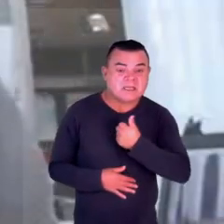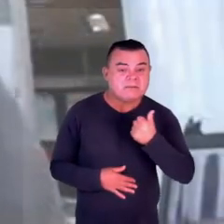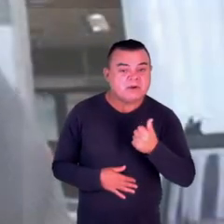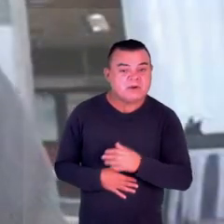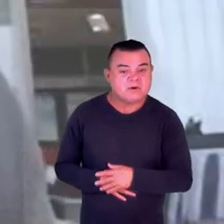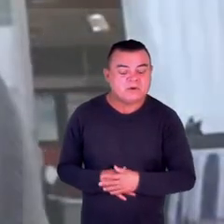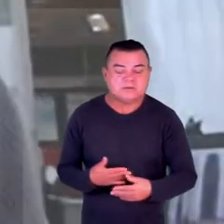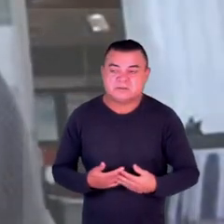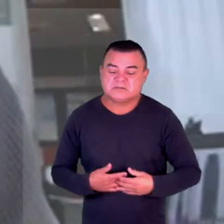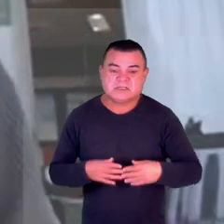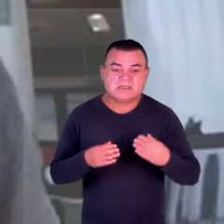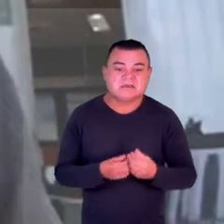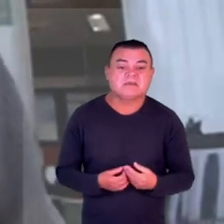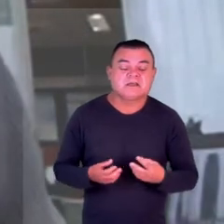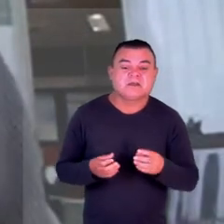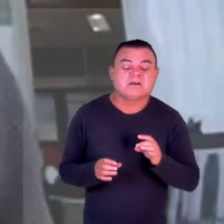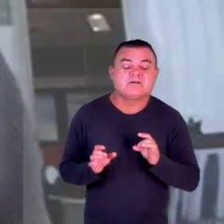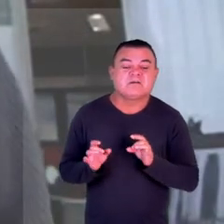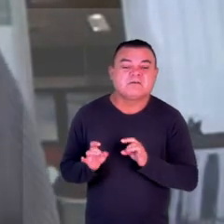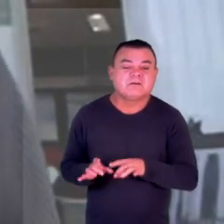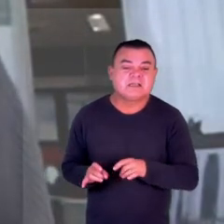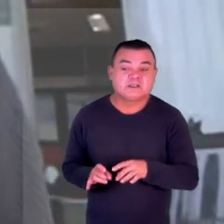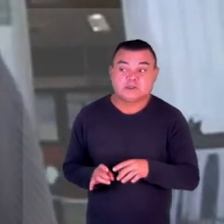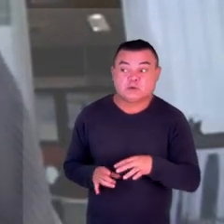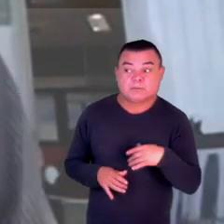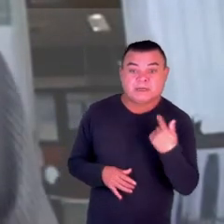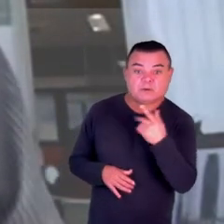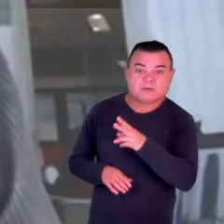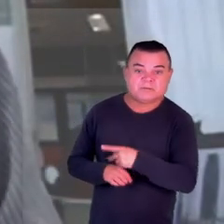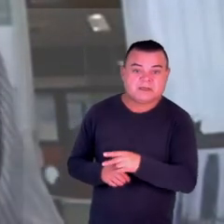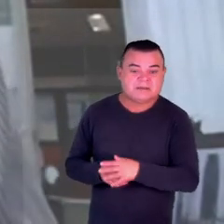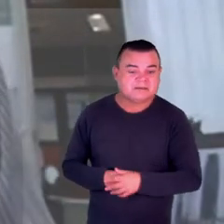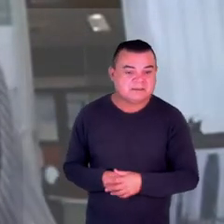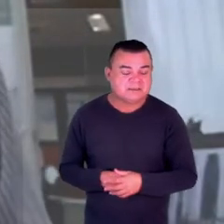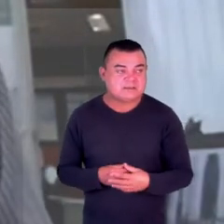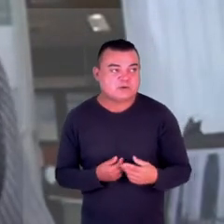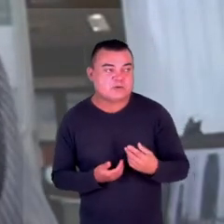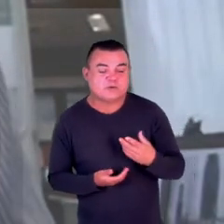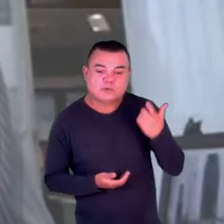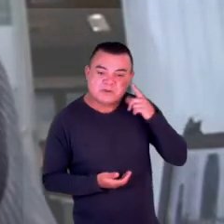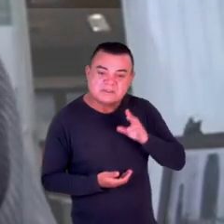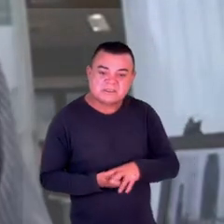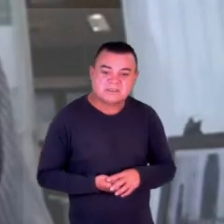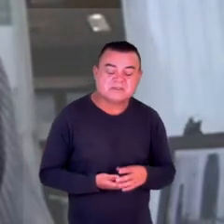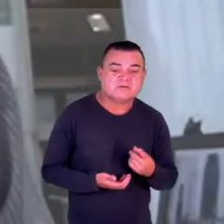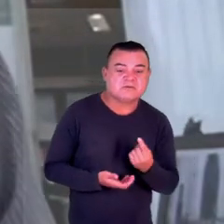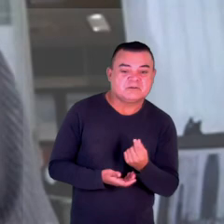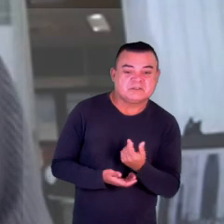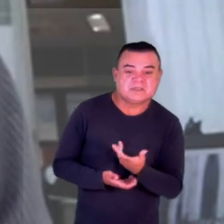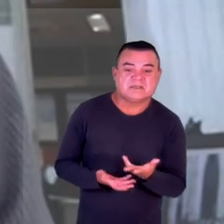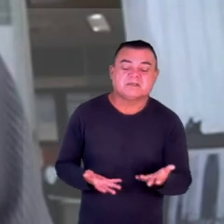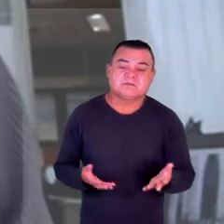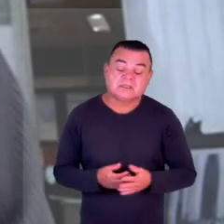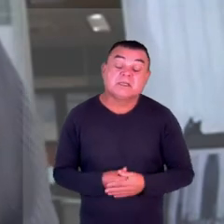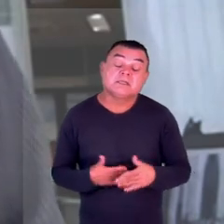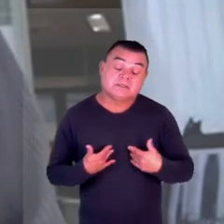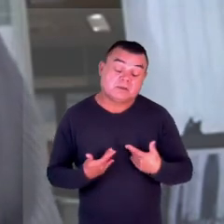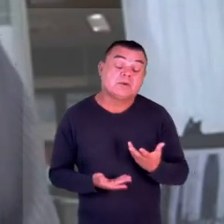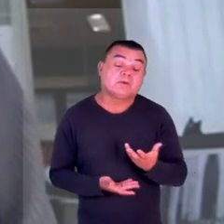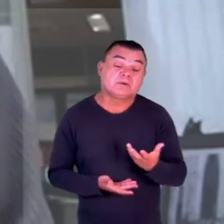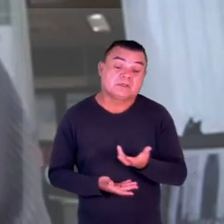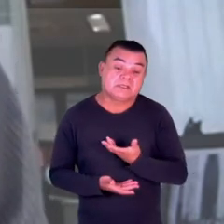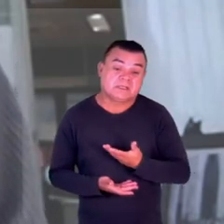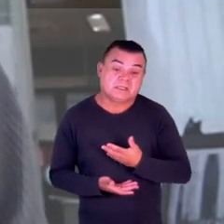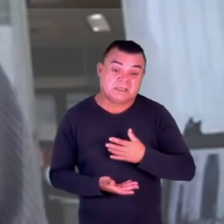Tonelada etc se isso já causa espanto Eu só não eu eu queria aproveitar a oportunidade de fazer o registro né